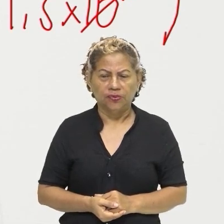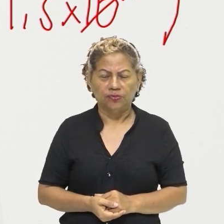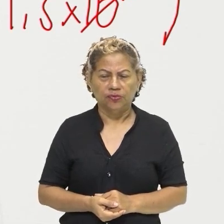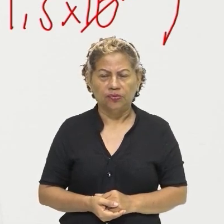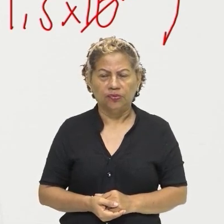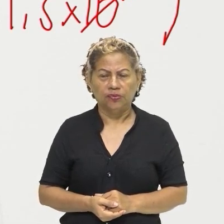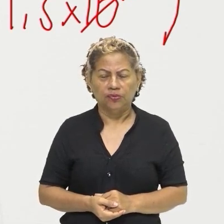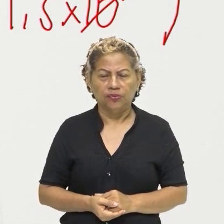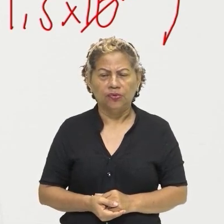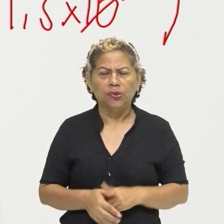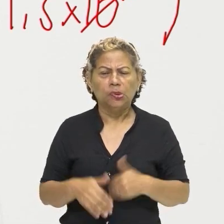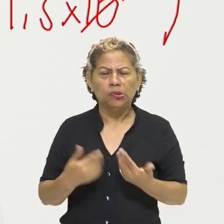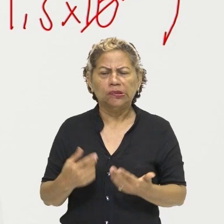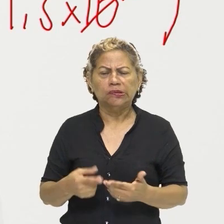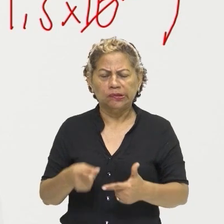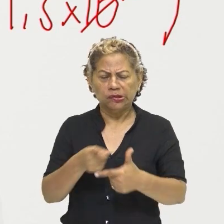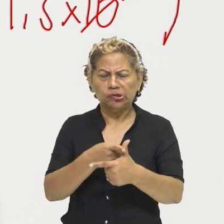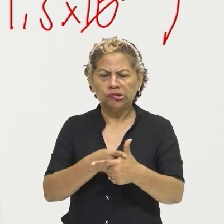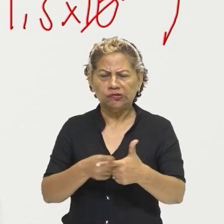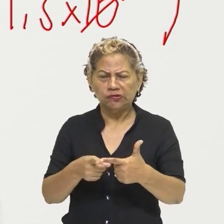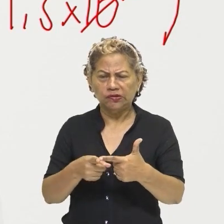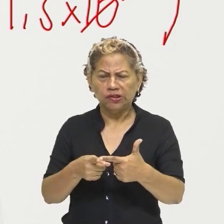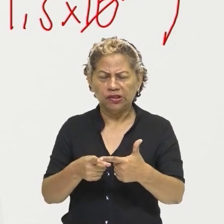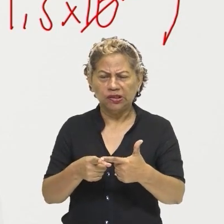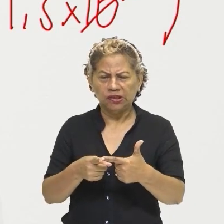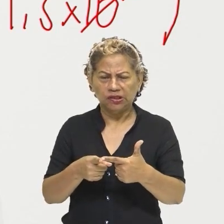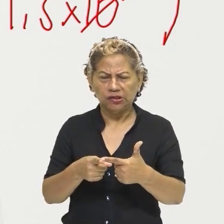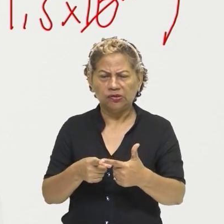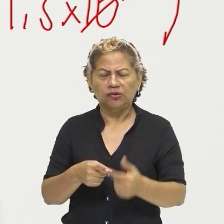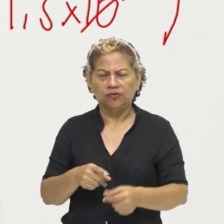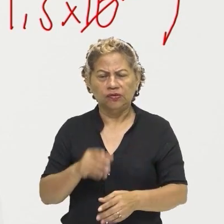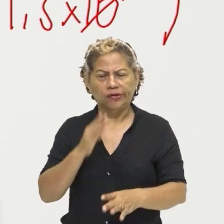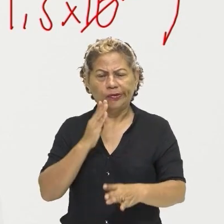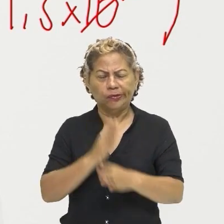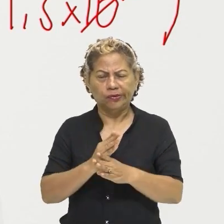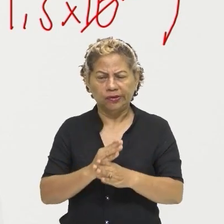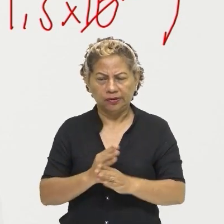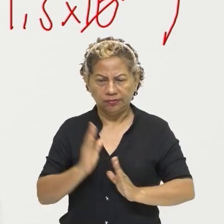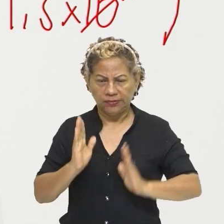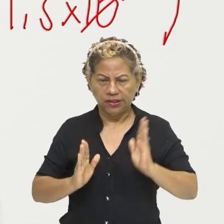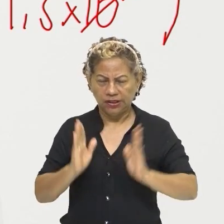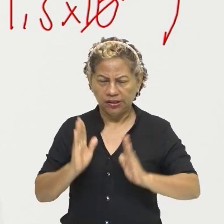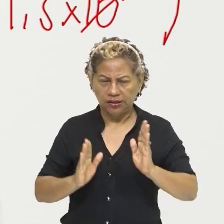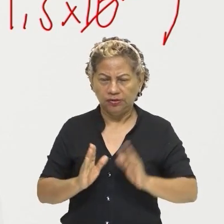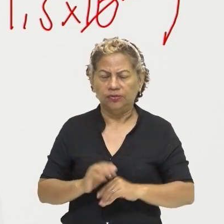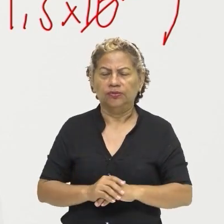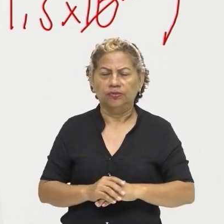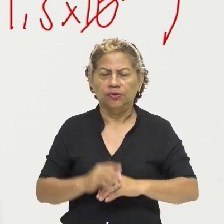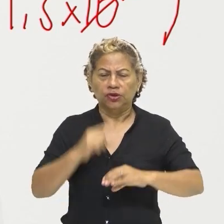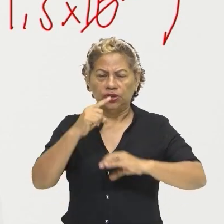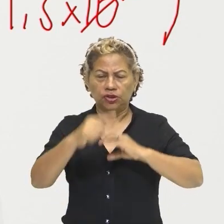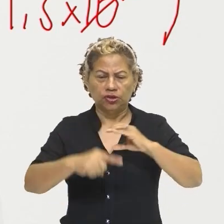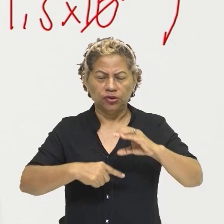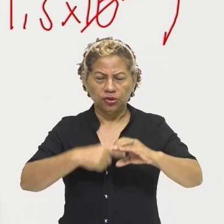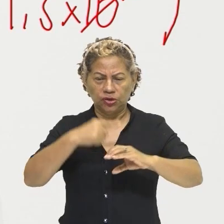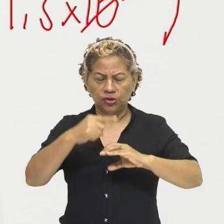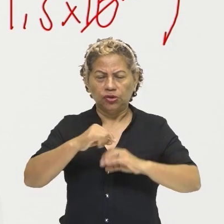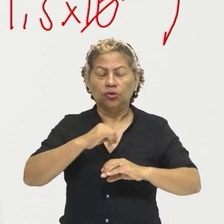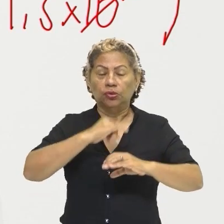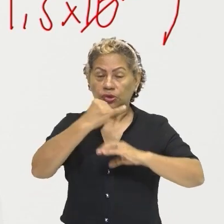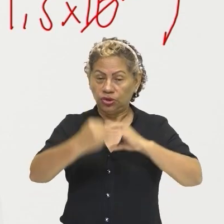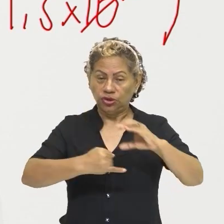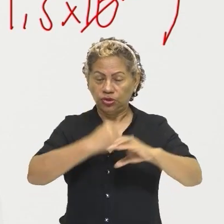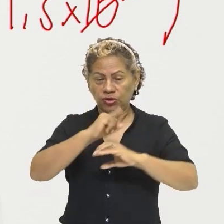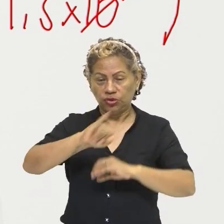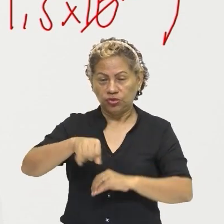por 1,5, eu vou encontrar que o período de Júpiter ao quadrado é